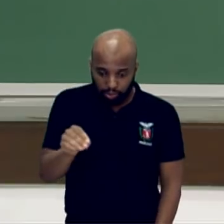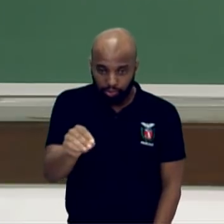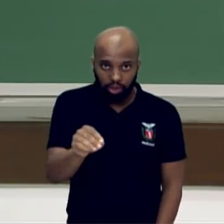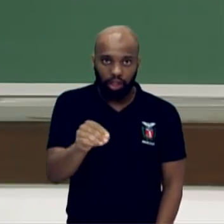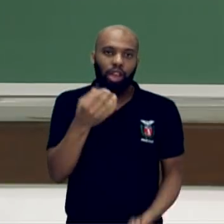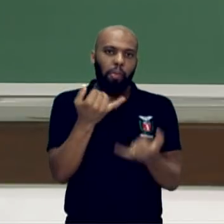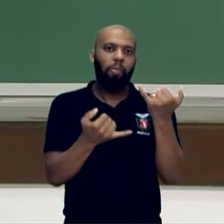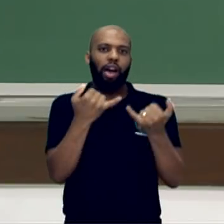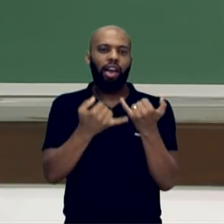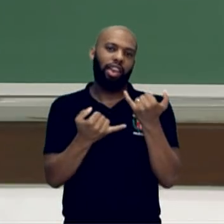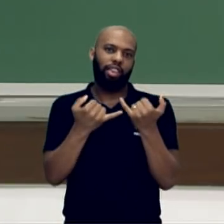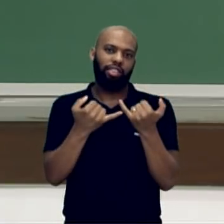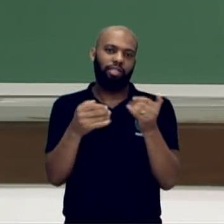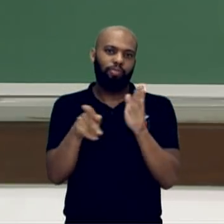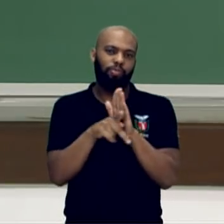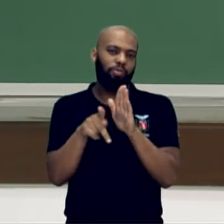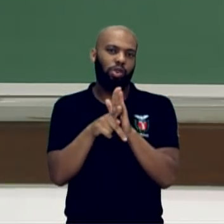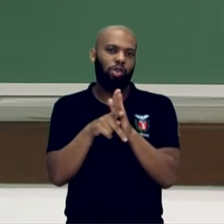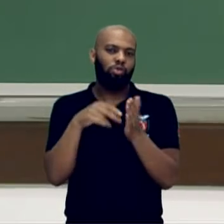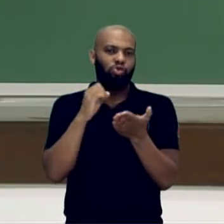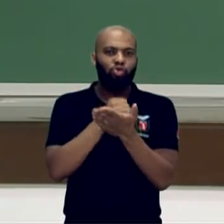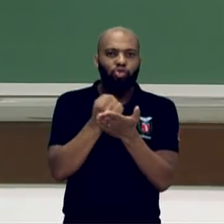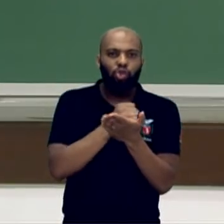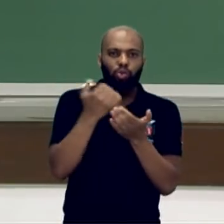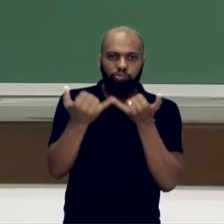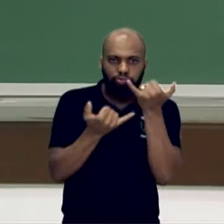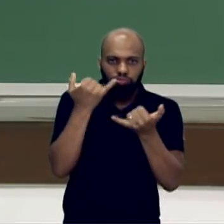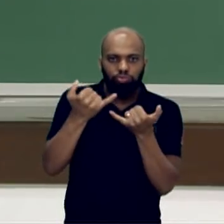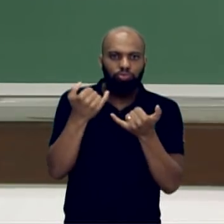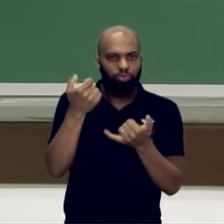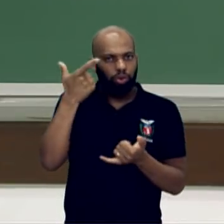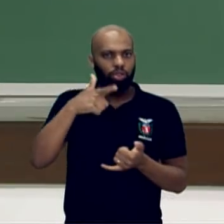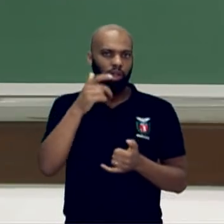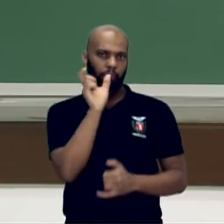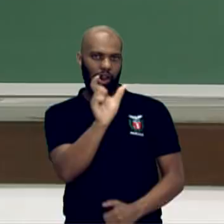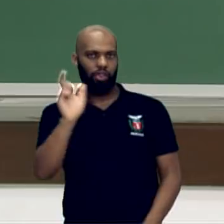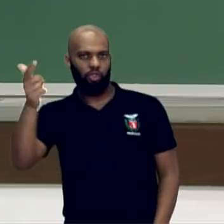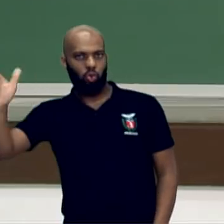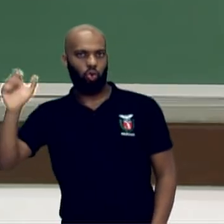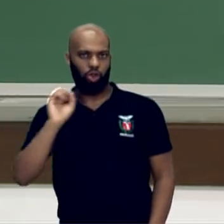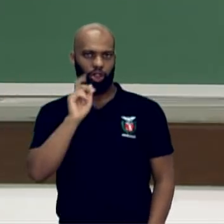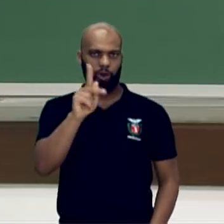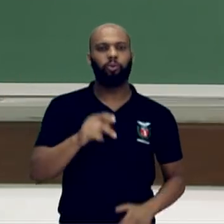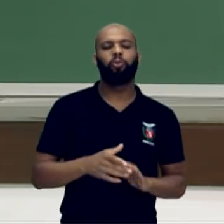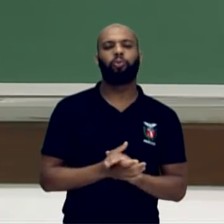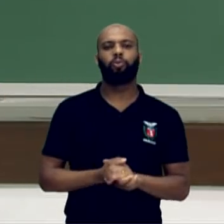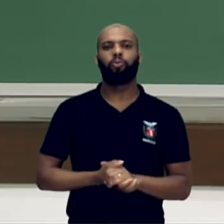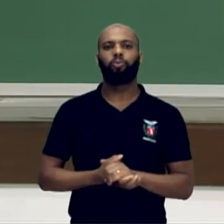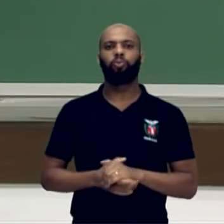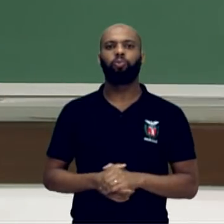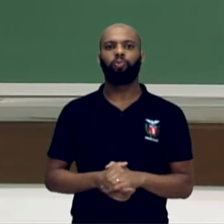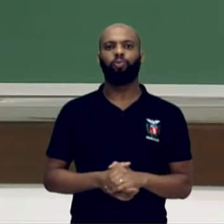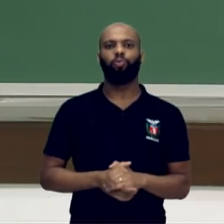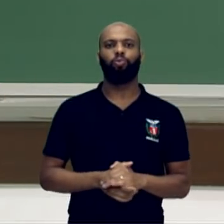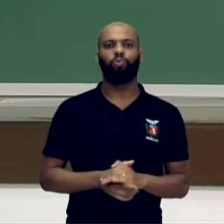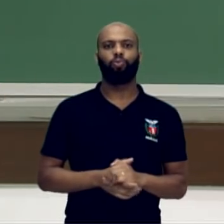ser movimentada para criar a palavra seguinte. Tudo bem?